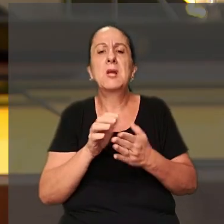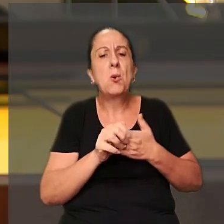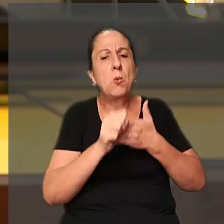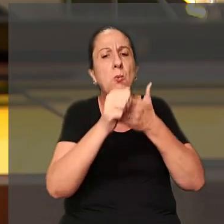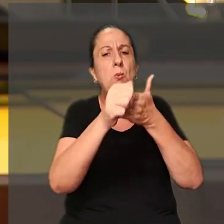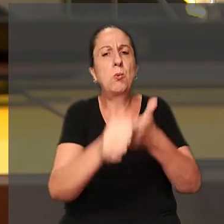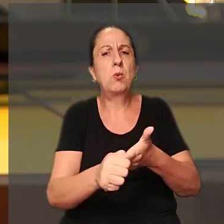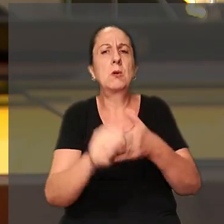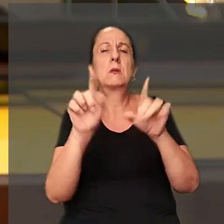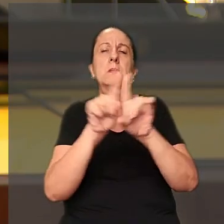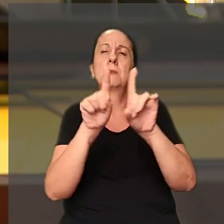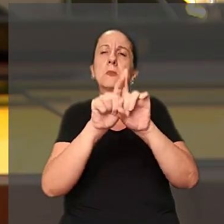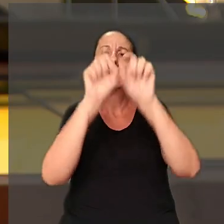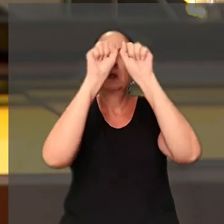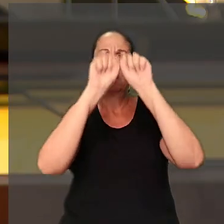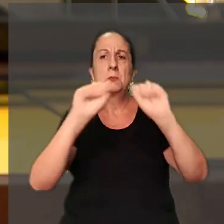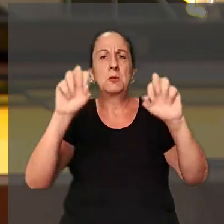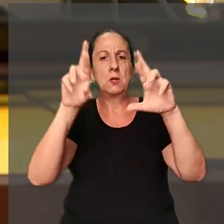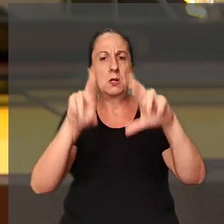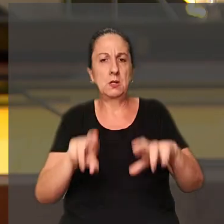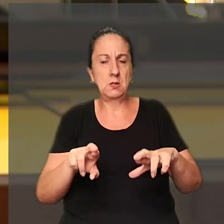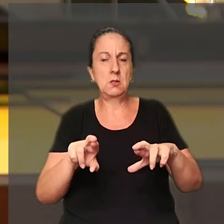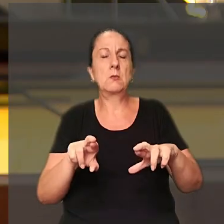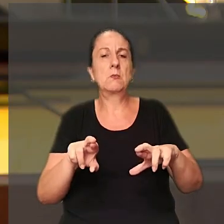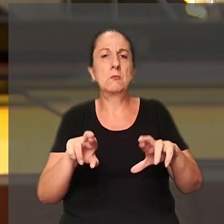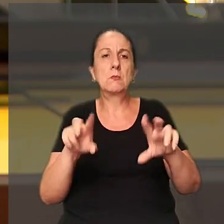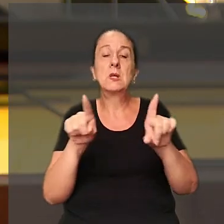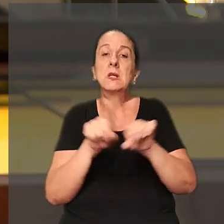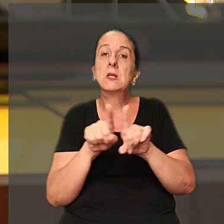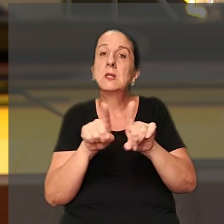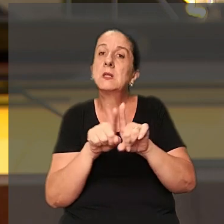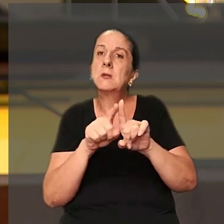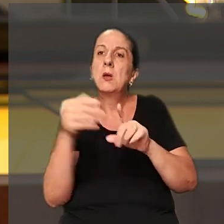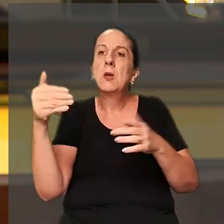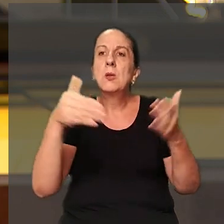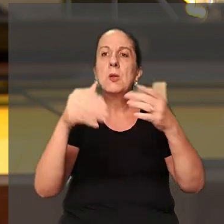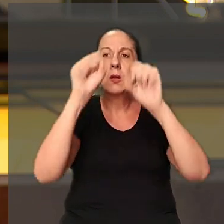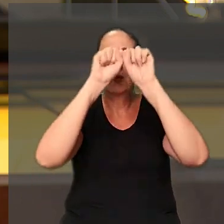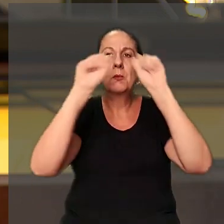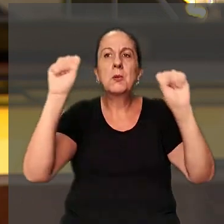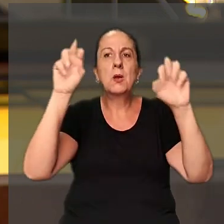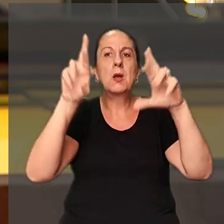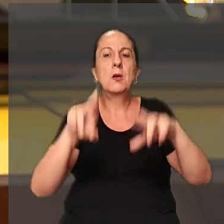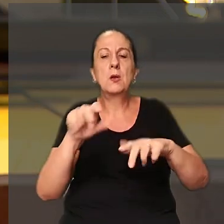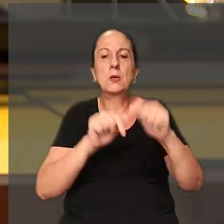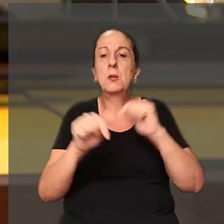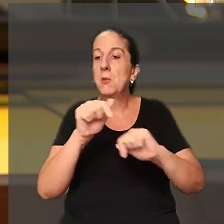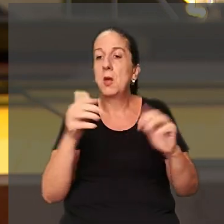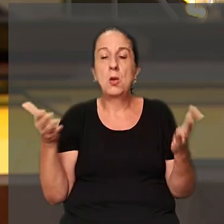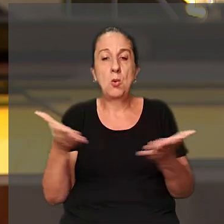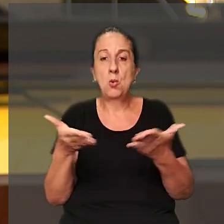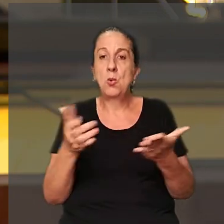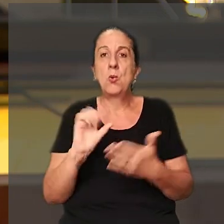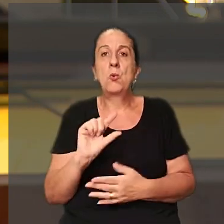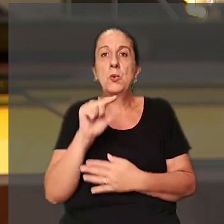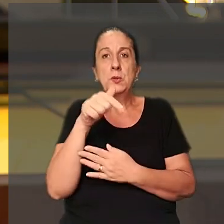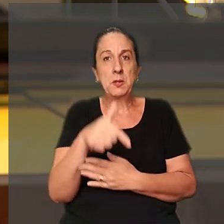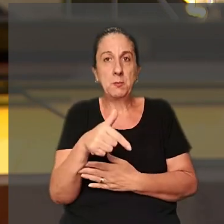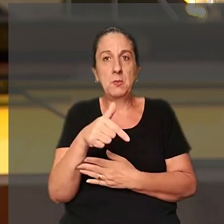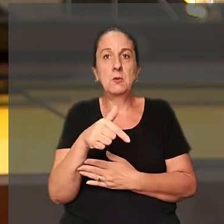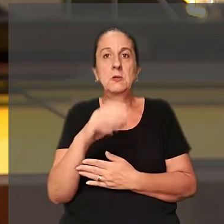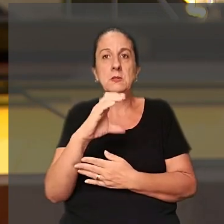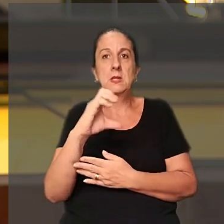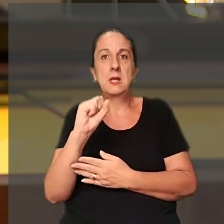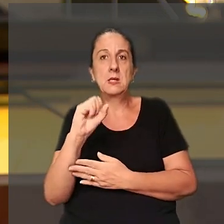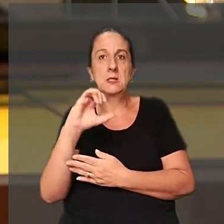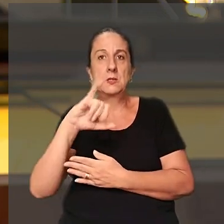orientar os tribunais regionais e atraí-los. Os tribunais regionais do trabalho, hoje, e depois do